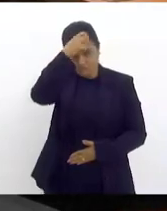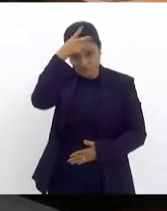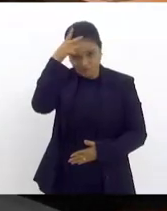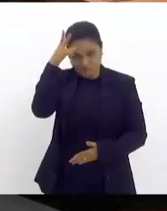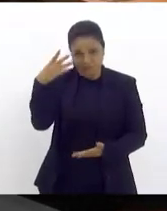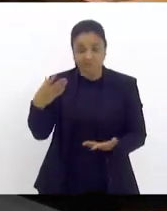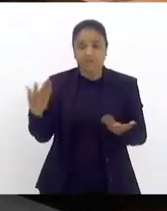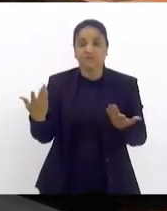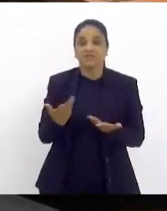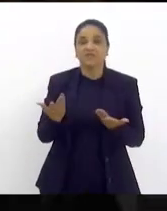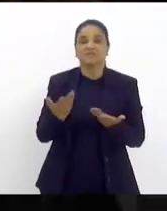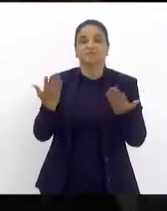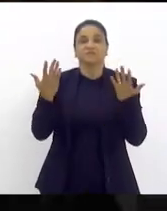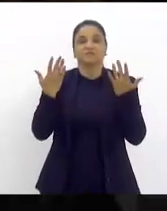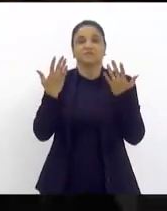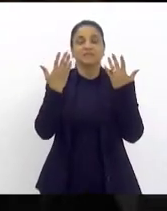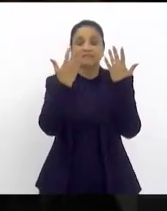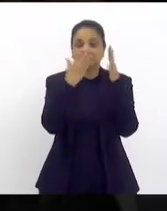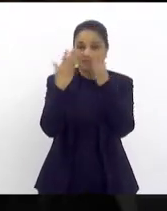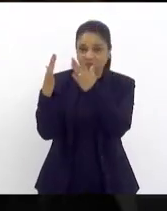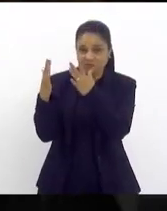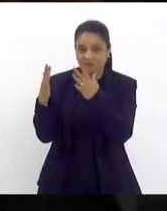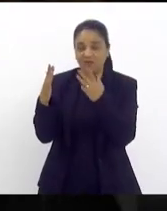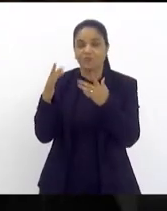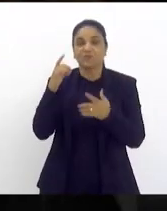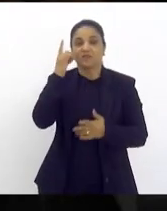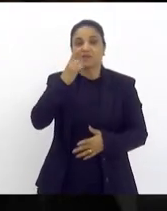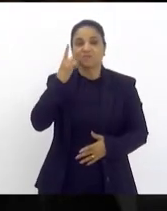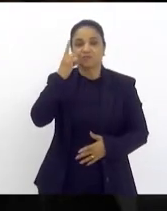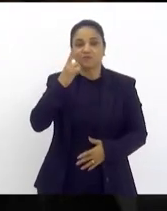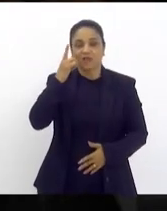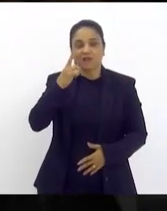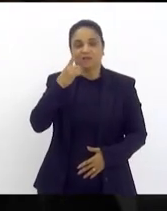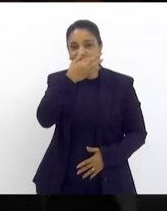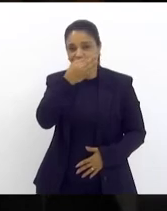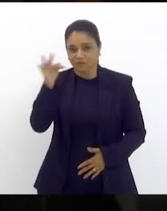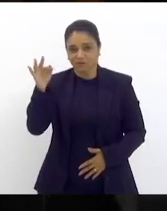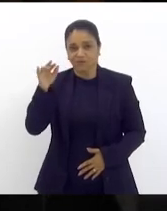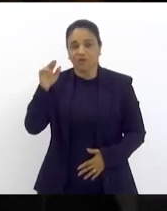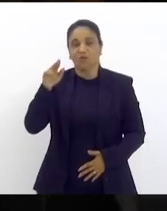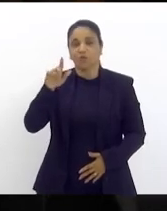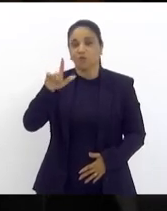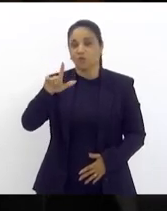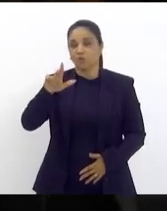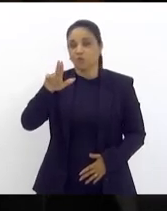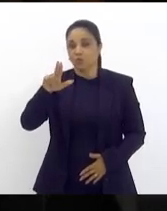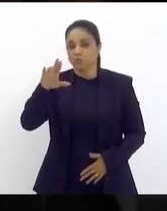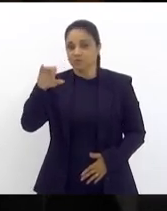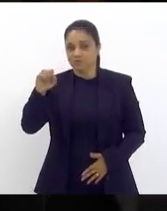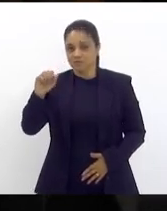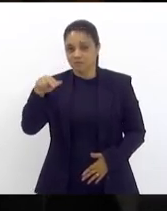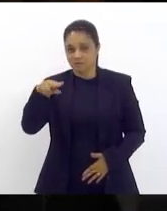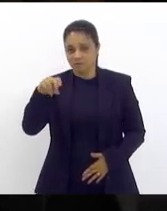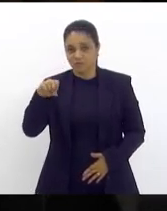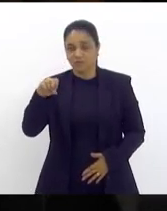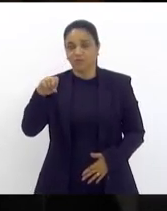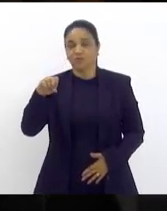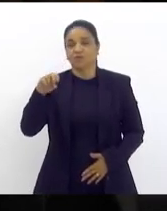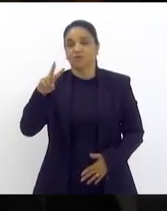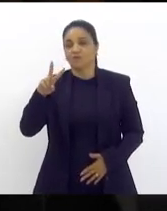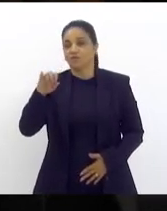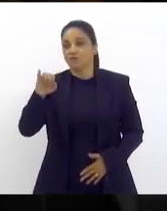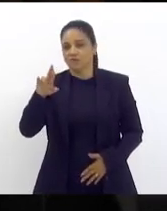Queria saudar aqui também o deputado federal Luciano Vieira, um grande amigo. Como vocês sabem, Luciano Vieira foi um